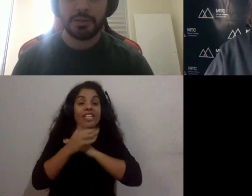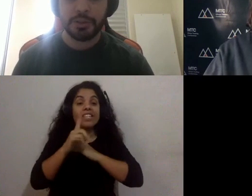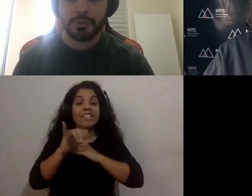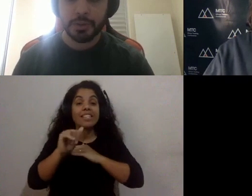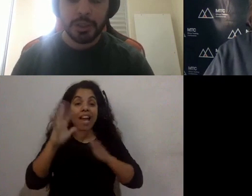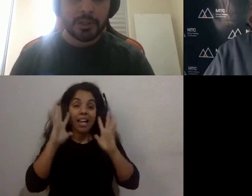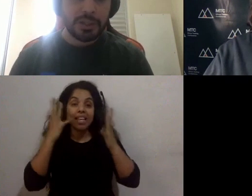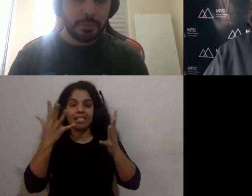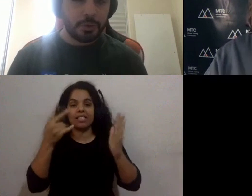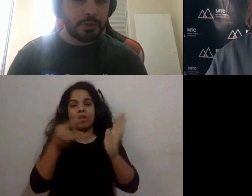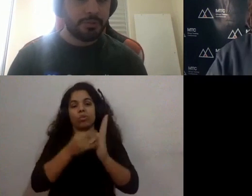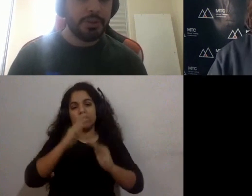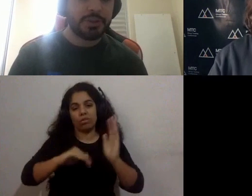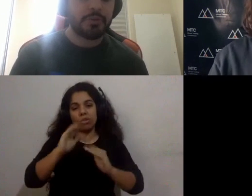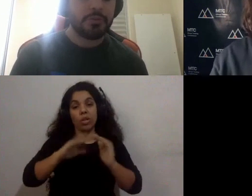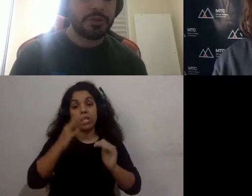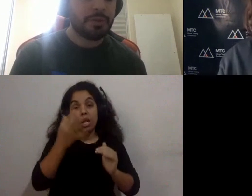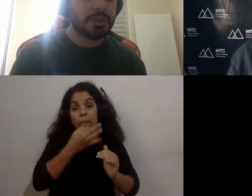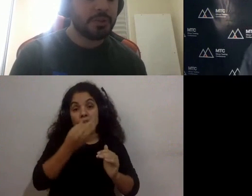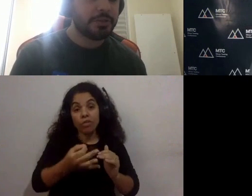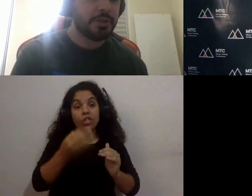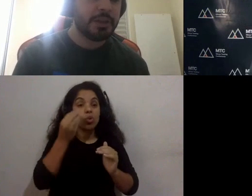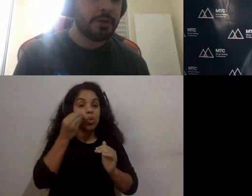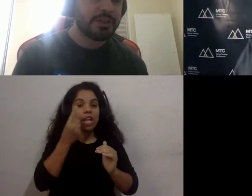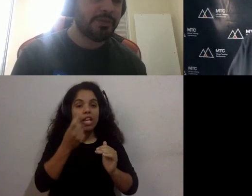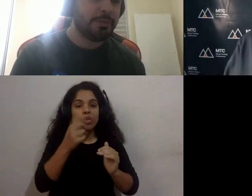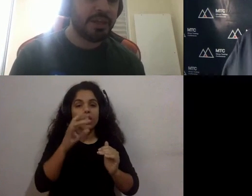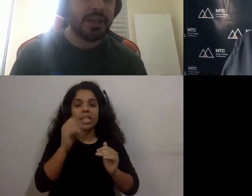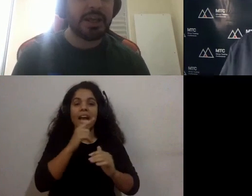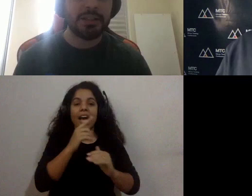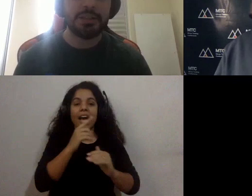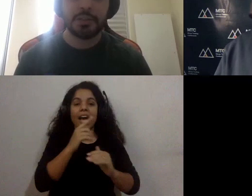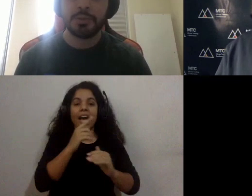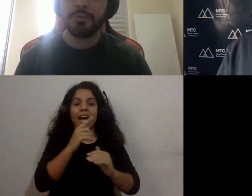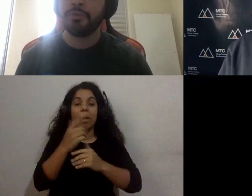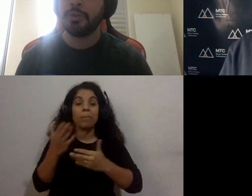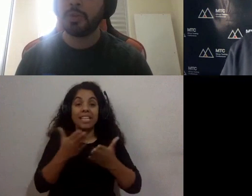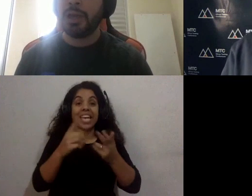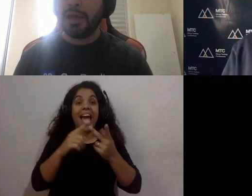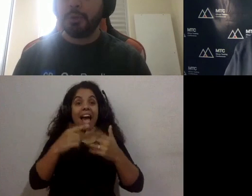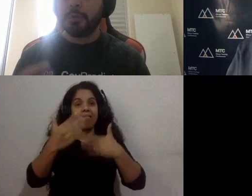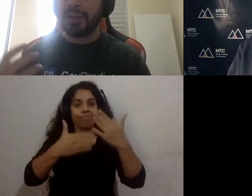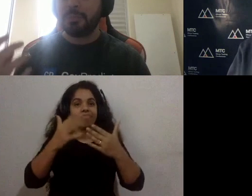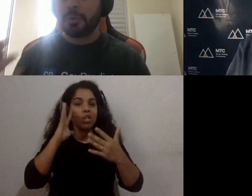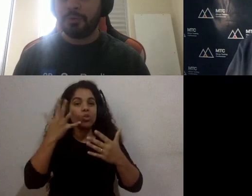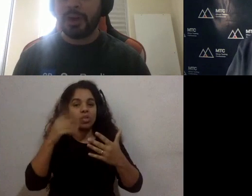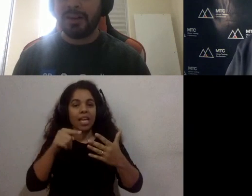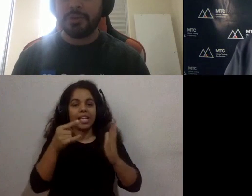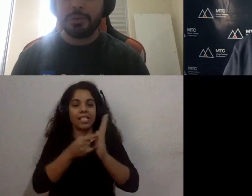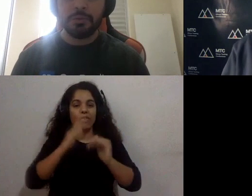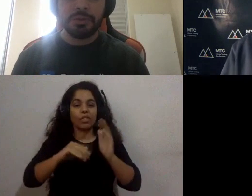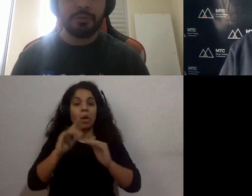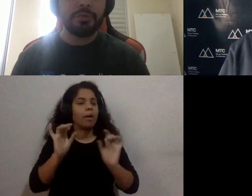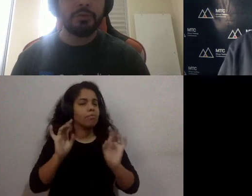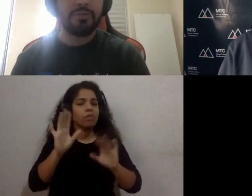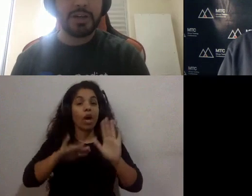decisão do desenvolvedor. Então, nesse ponto de vista, quando você pensa que o teste unitário ele serve para guiar a decisão do desenvolvedor, é muito mais provável